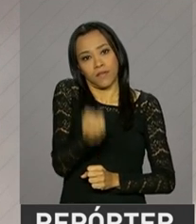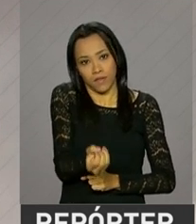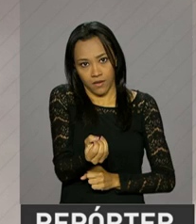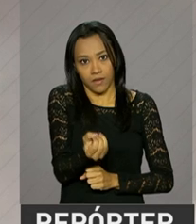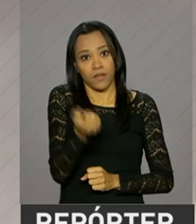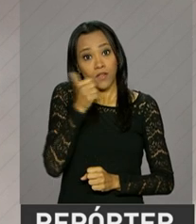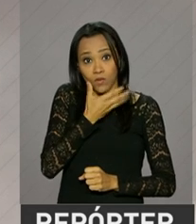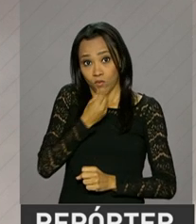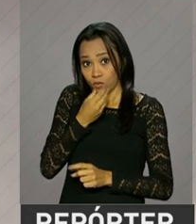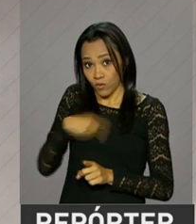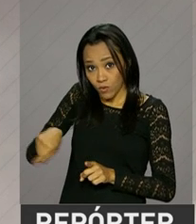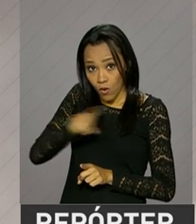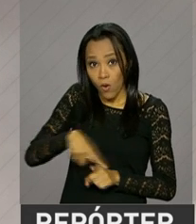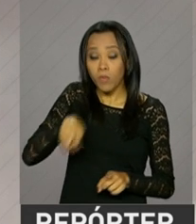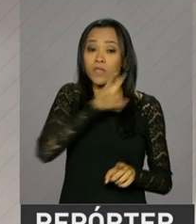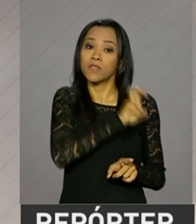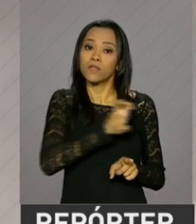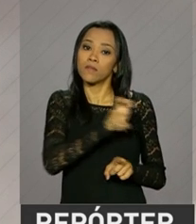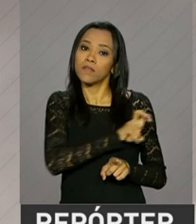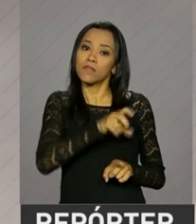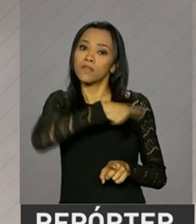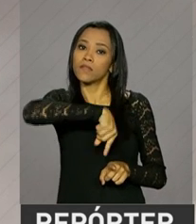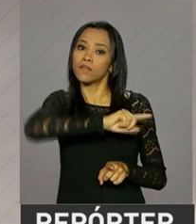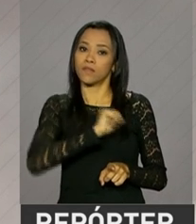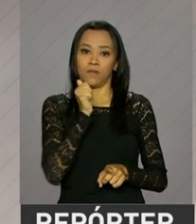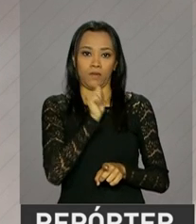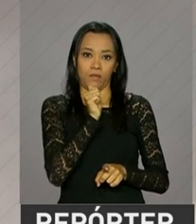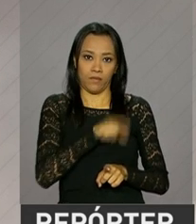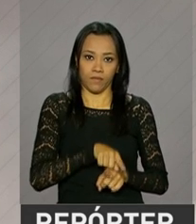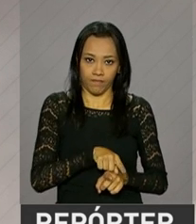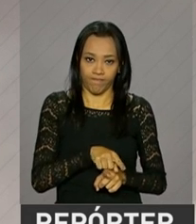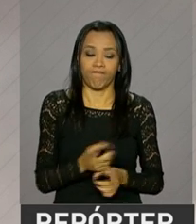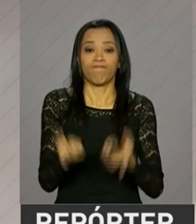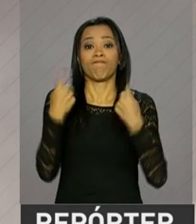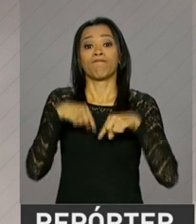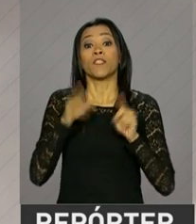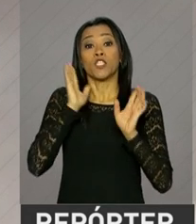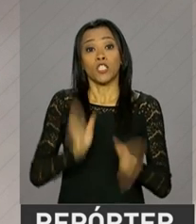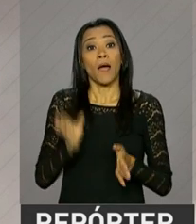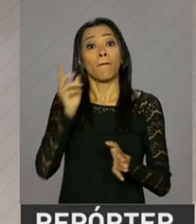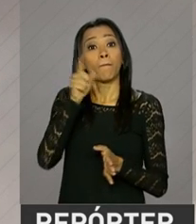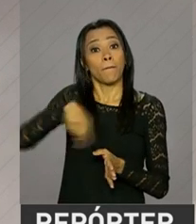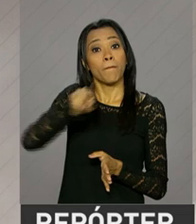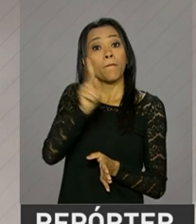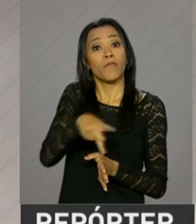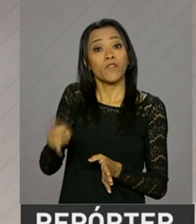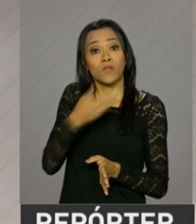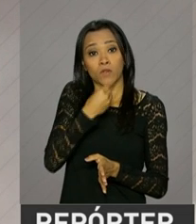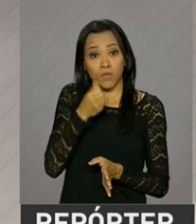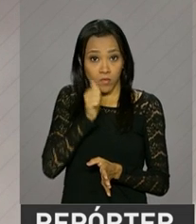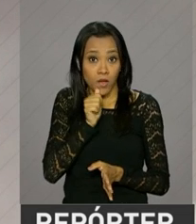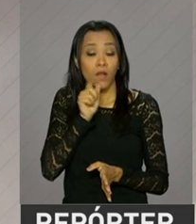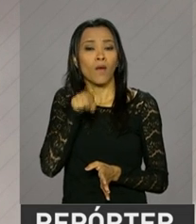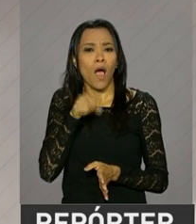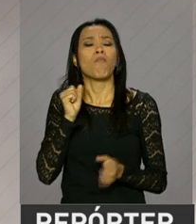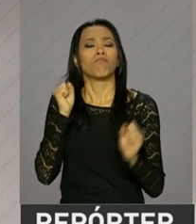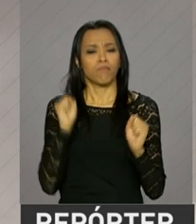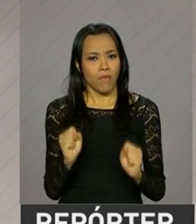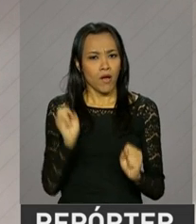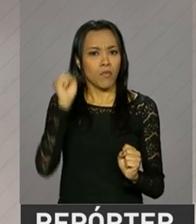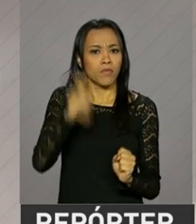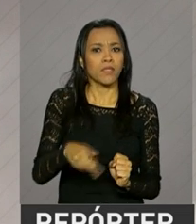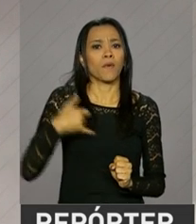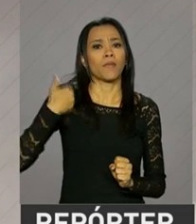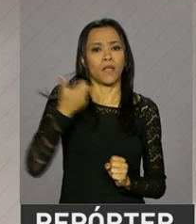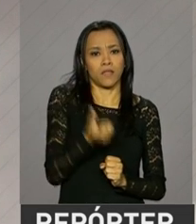no caso de homens, e 55 no caso de mulheres. Já professores e professoras poderão se aposentar com